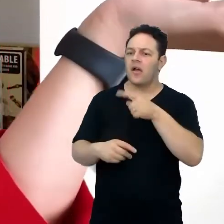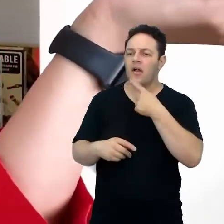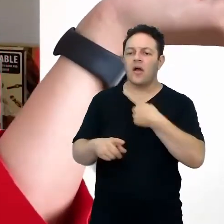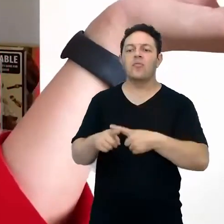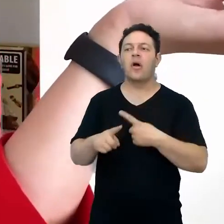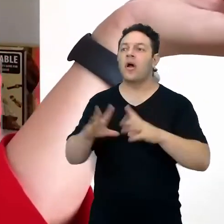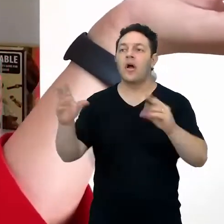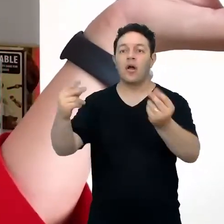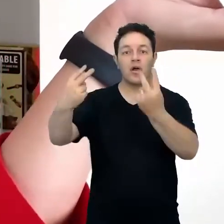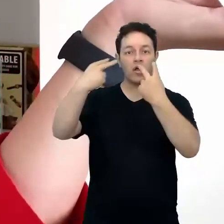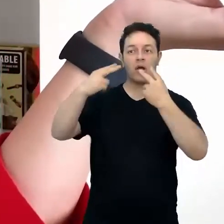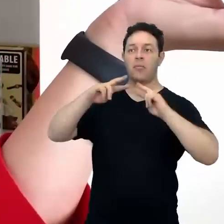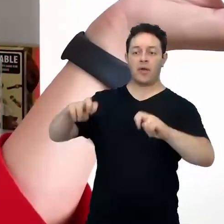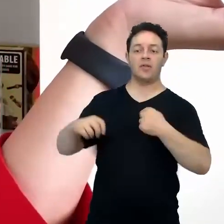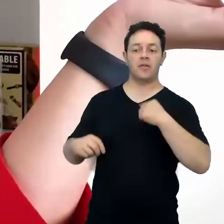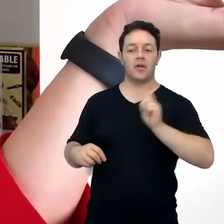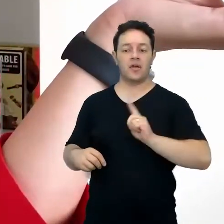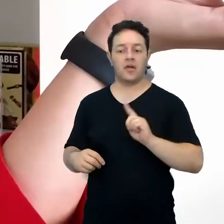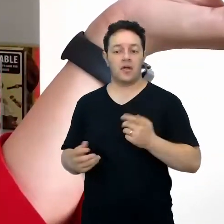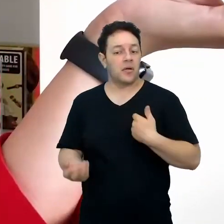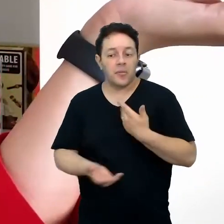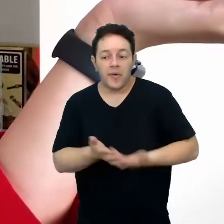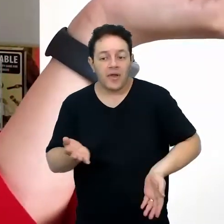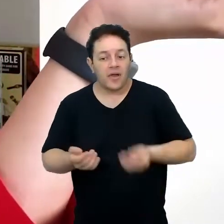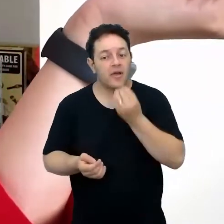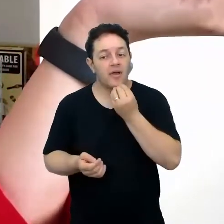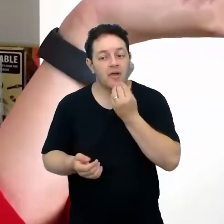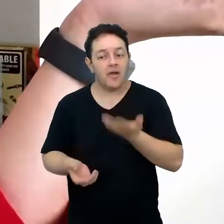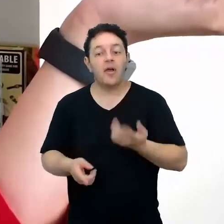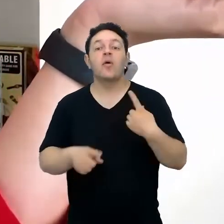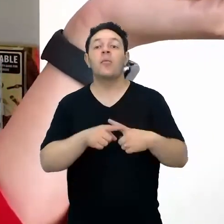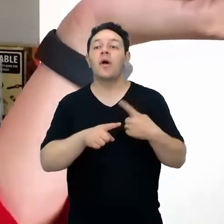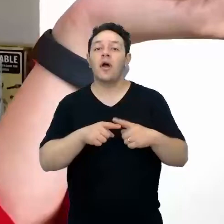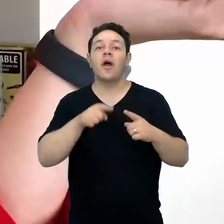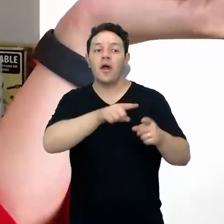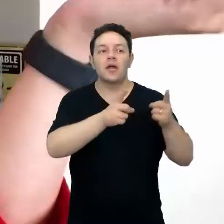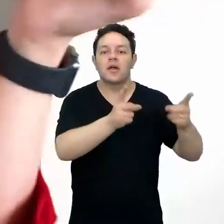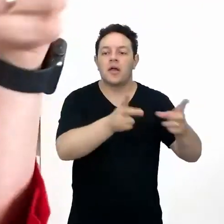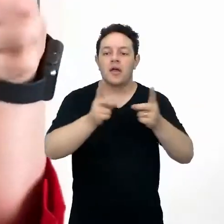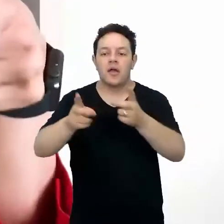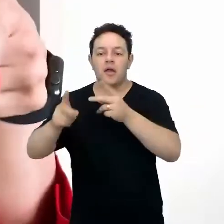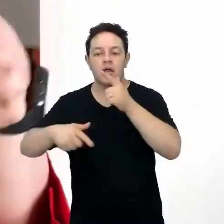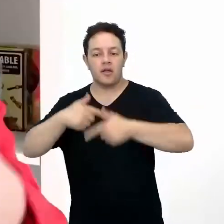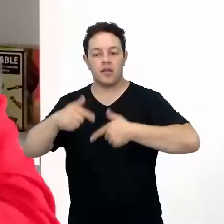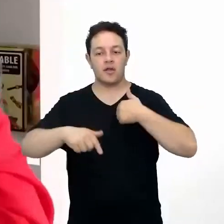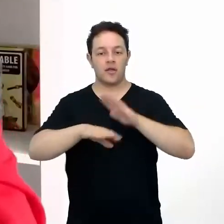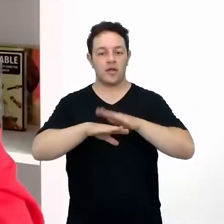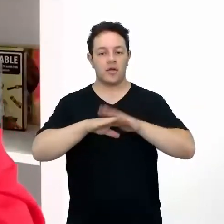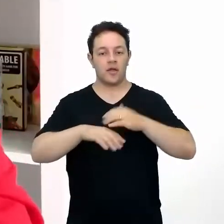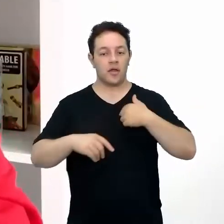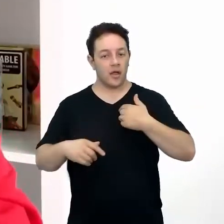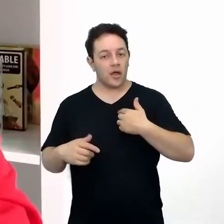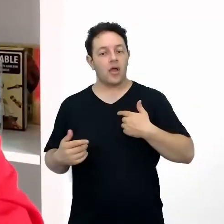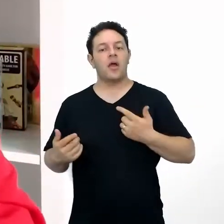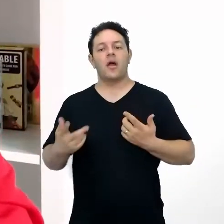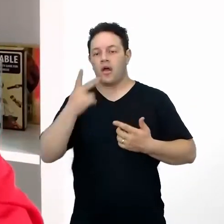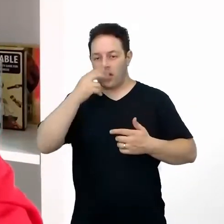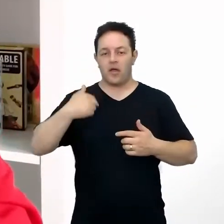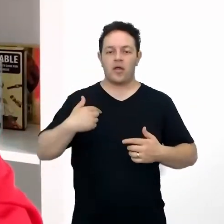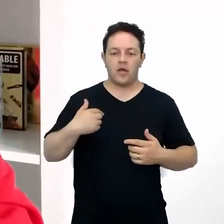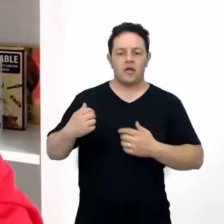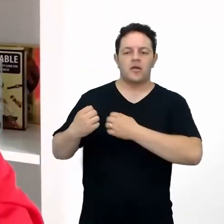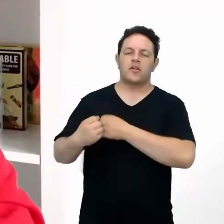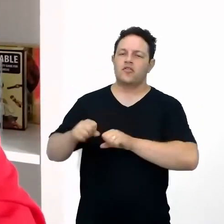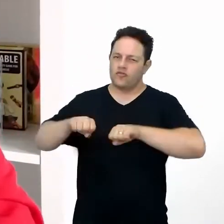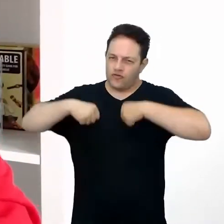tá? Provavelmente você já perdeu oportunidades para pessoas assim, porque elas vendem o trabalho que vocês fazem. E às vezes você é aquele carregador de piano que